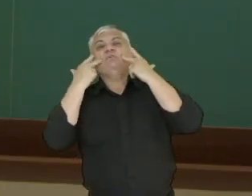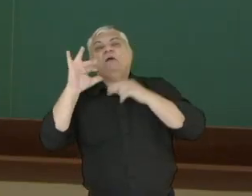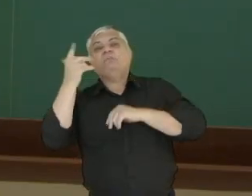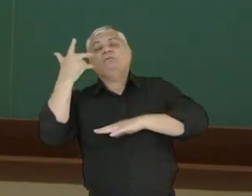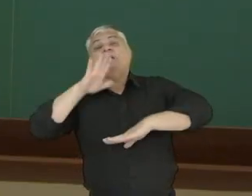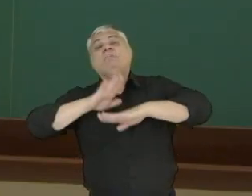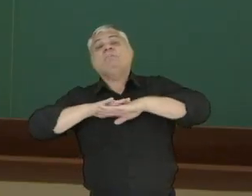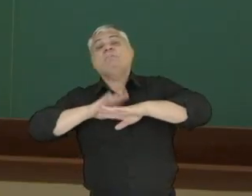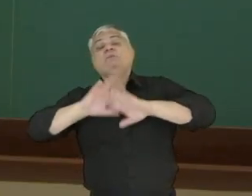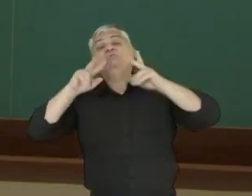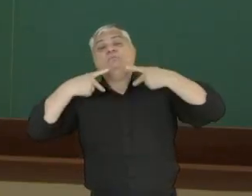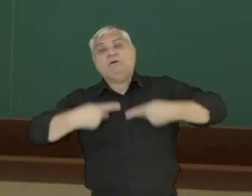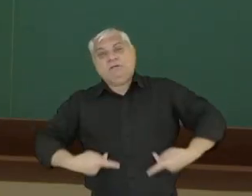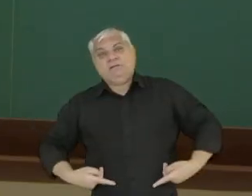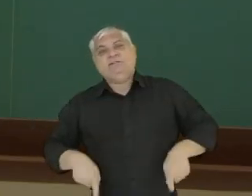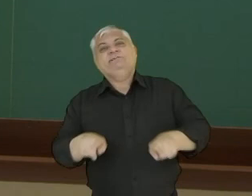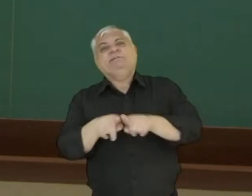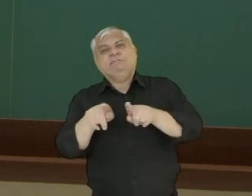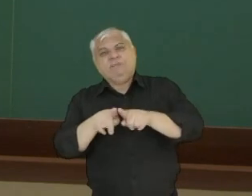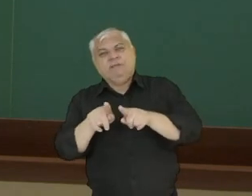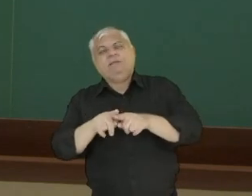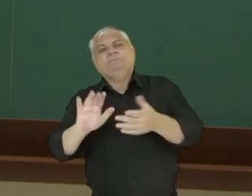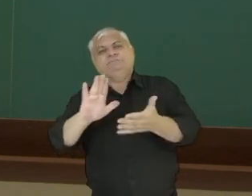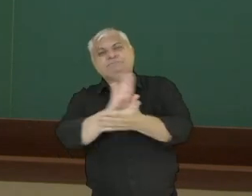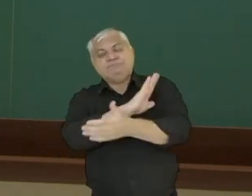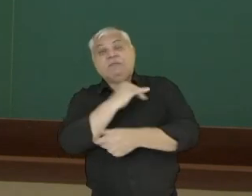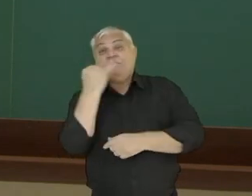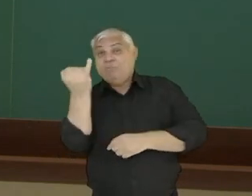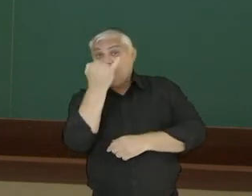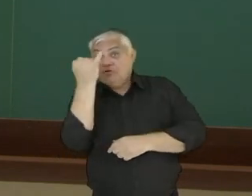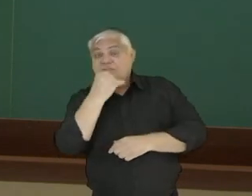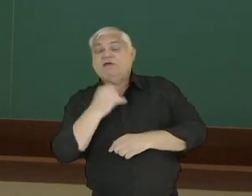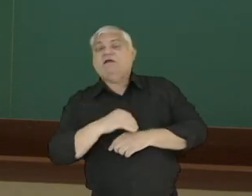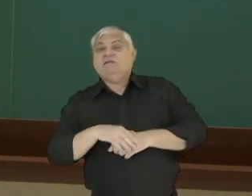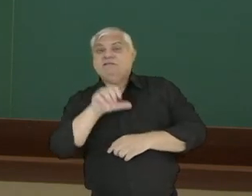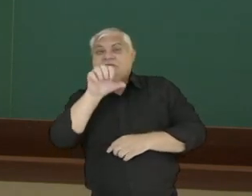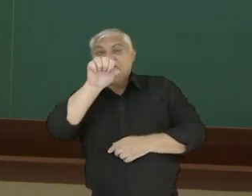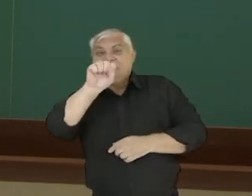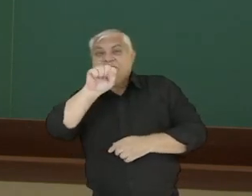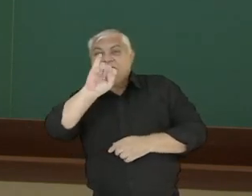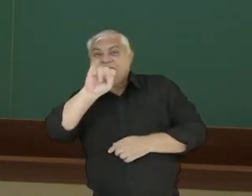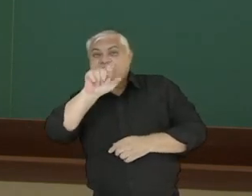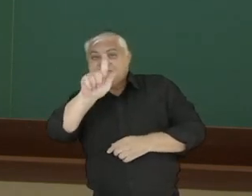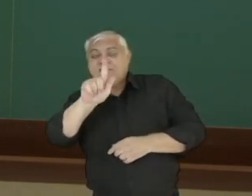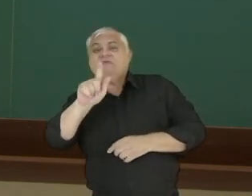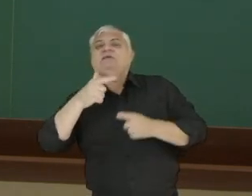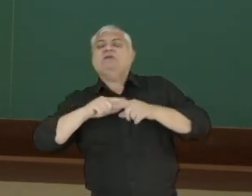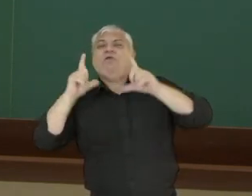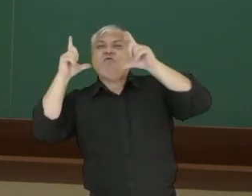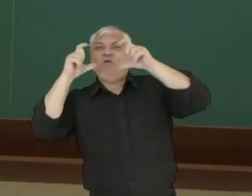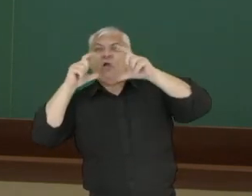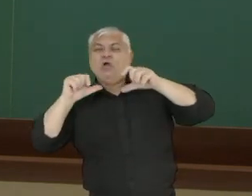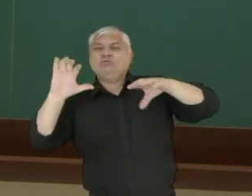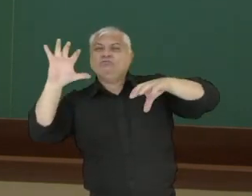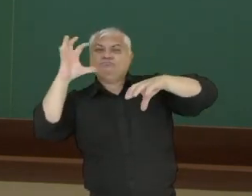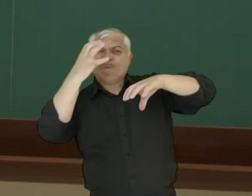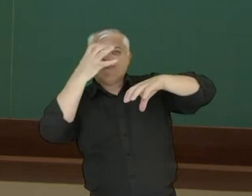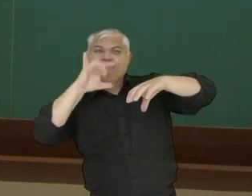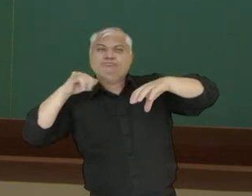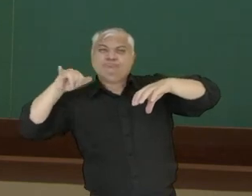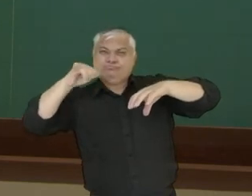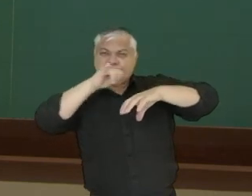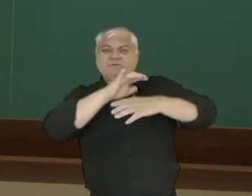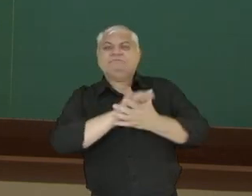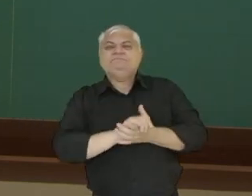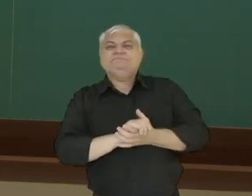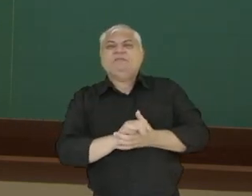humano. Aí a gente consegue ver a importância dessas imagens aéreas do SIG e do cruzamento de todos esses dados.